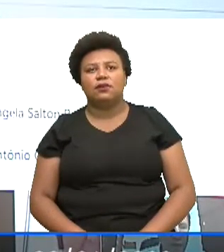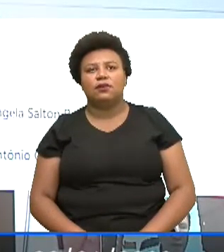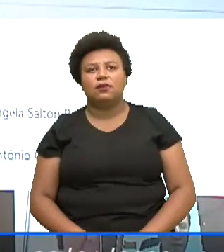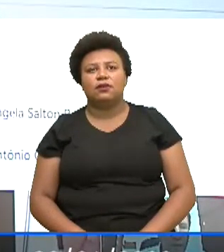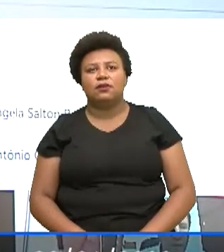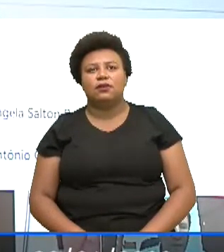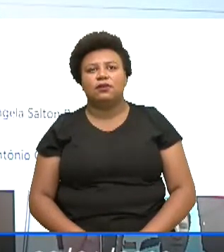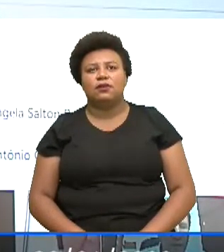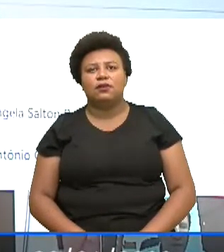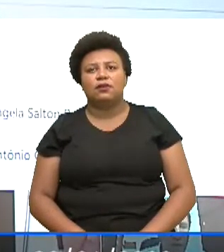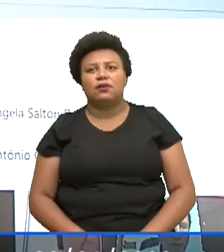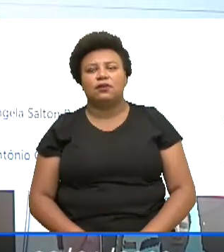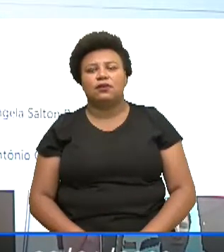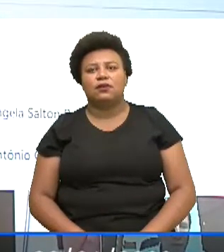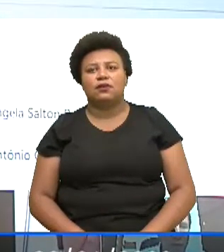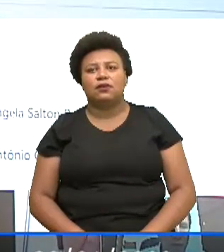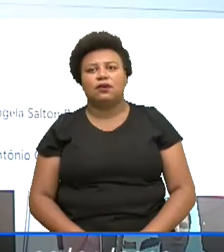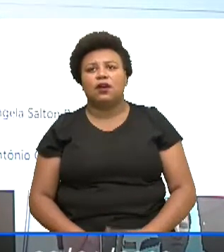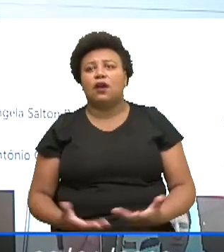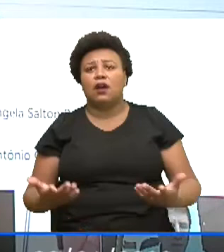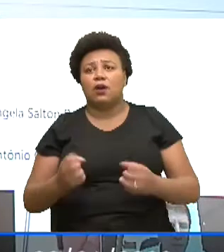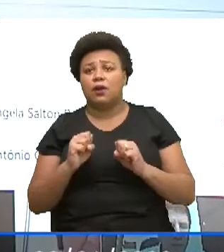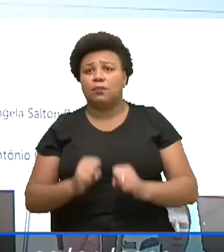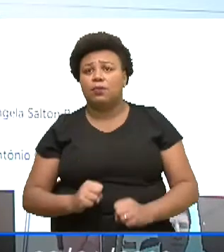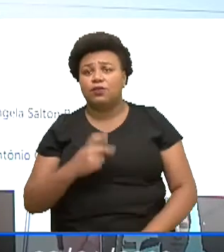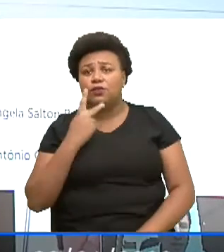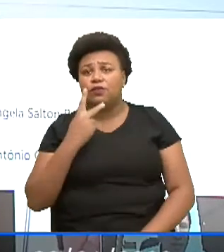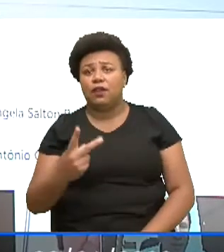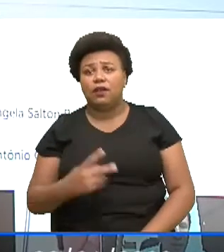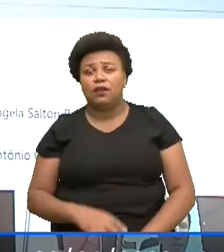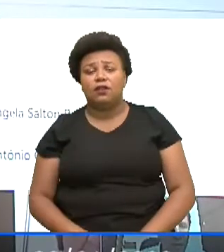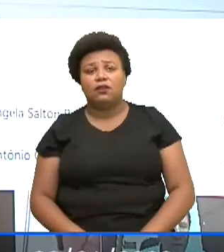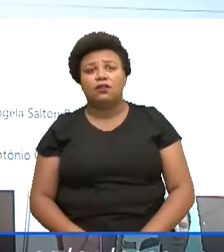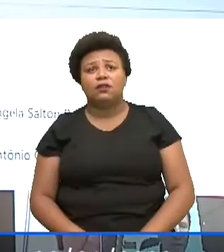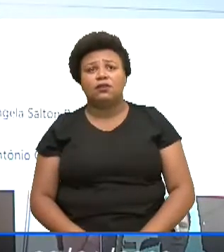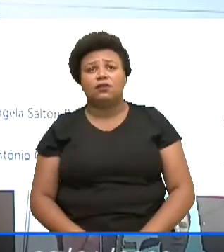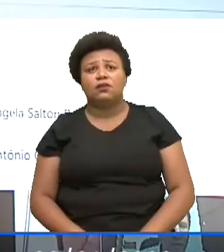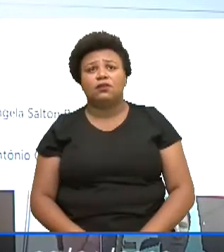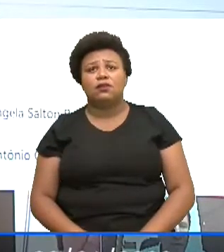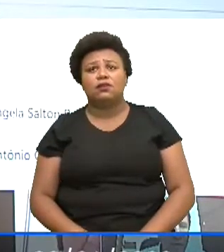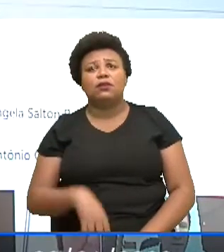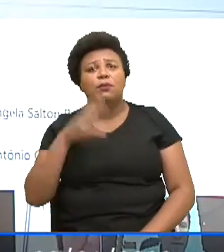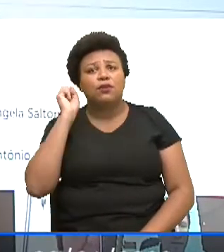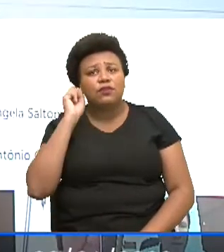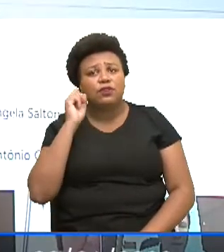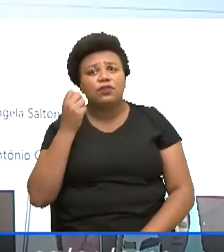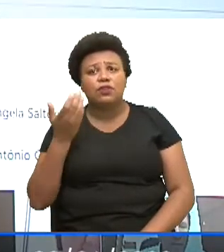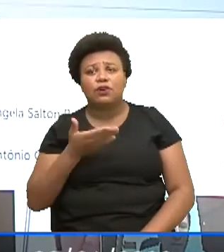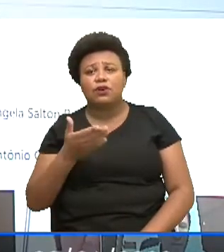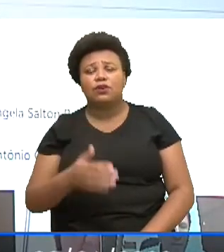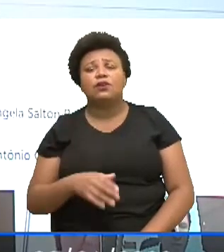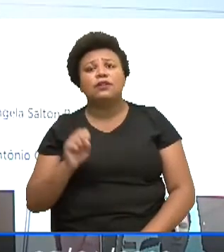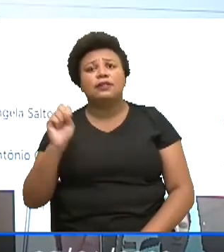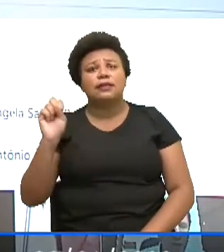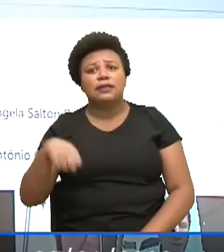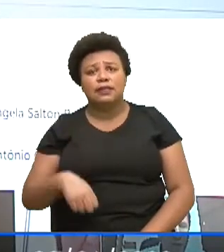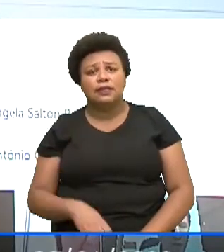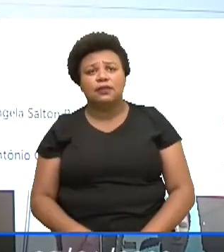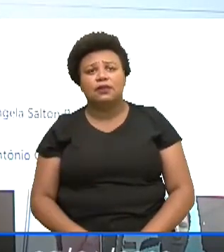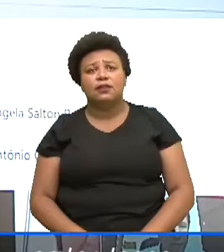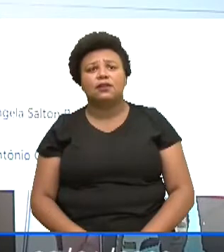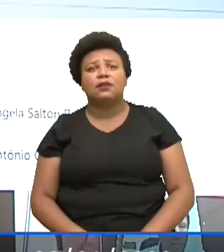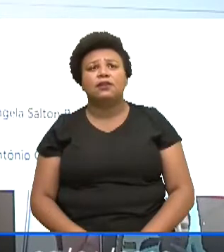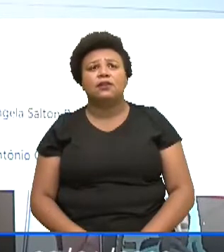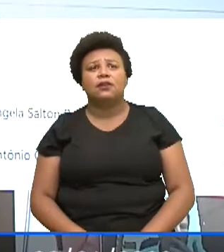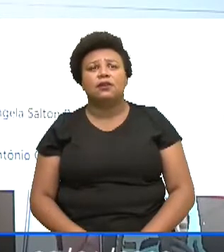Espera aí. Agora pode falar, Paulo. Pode falar. Pode iniciar. Está me ouvindo agora? Sim. Prossiga.